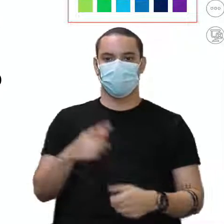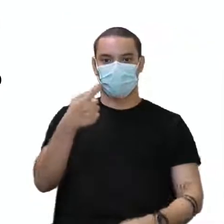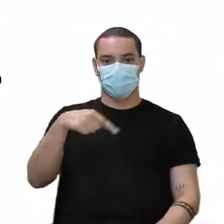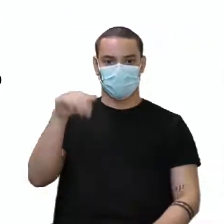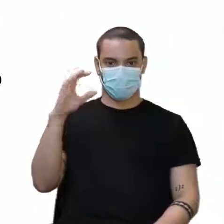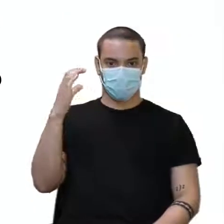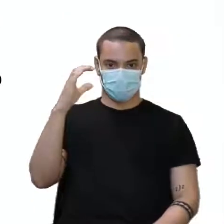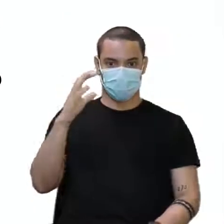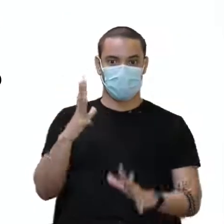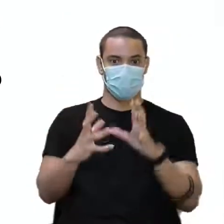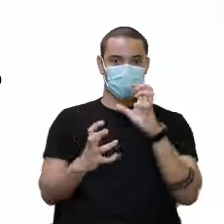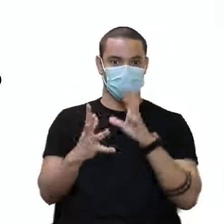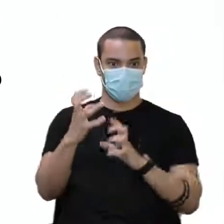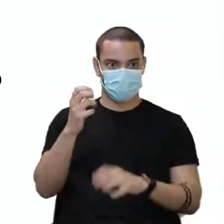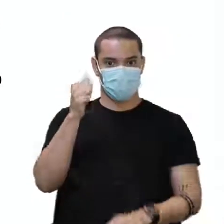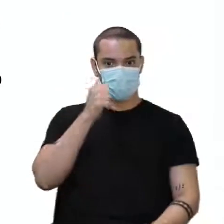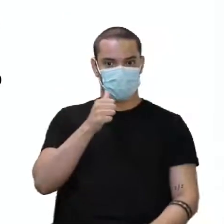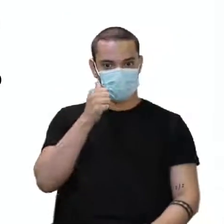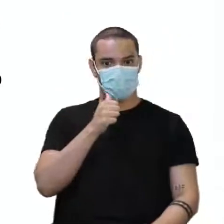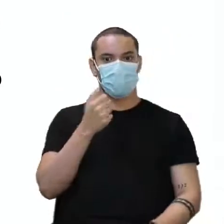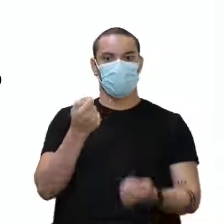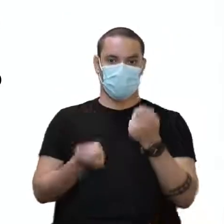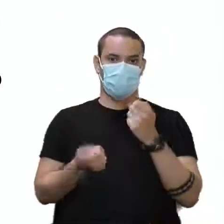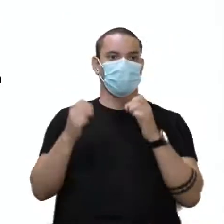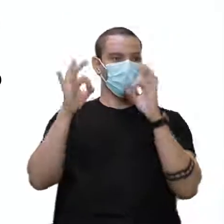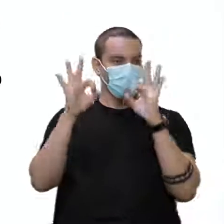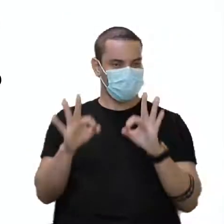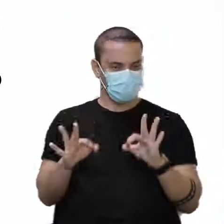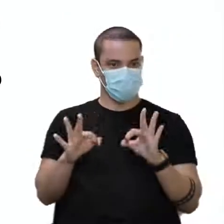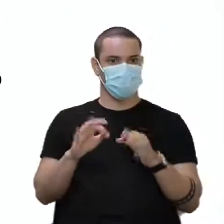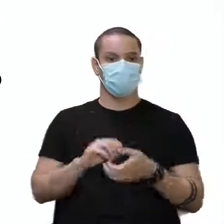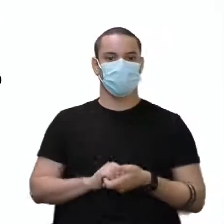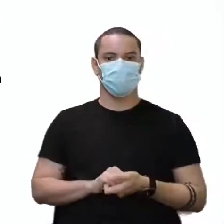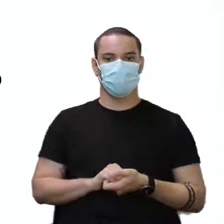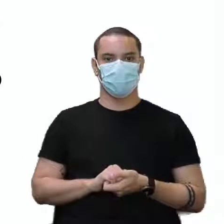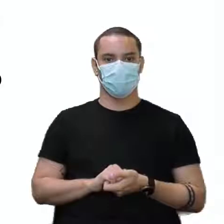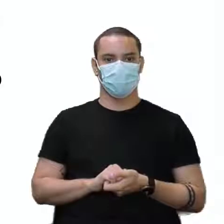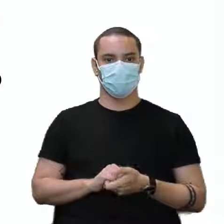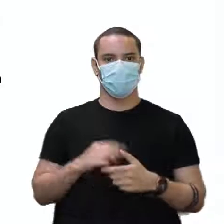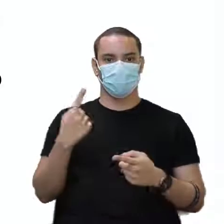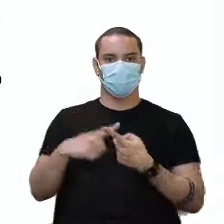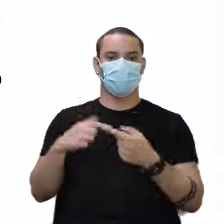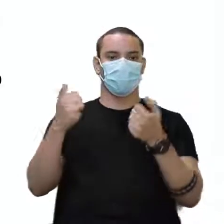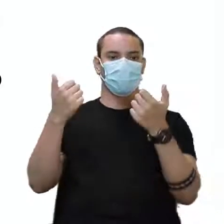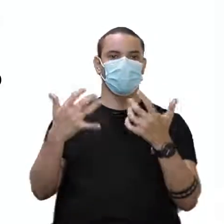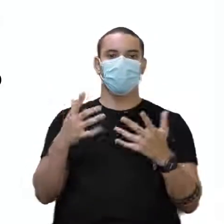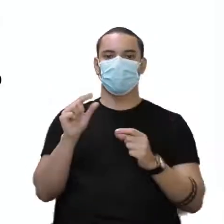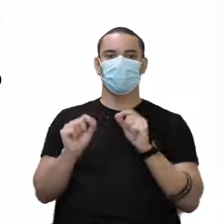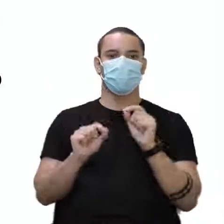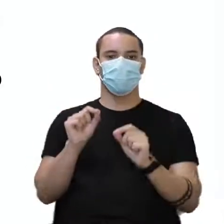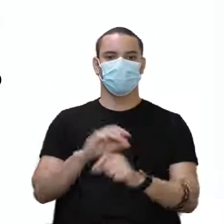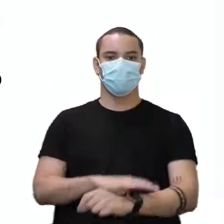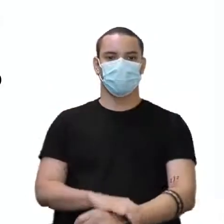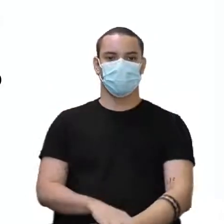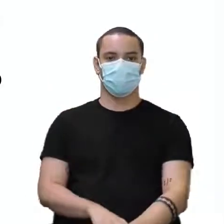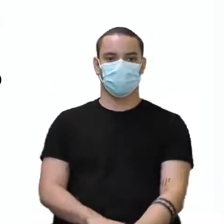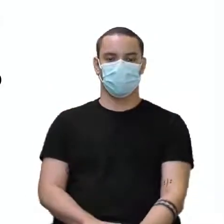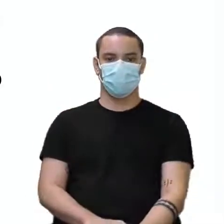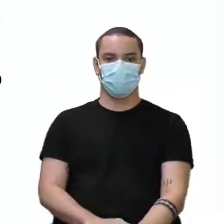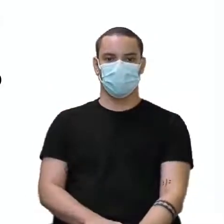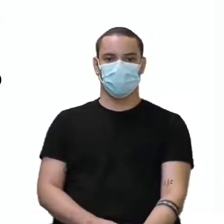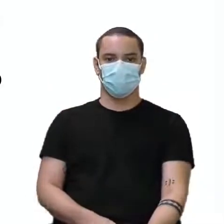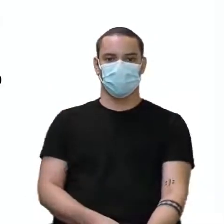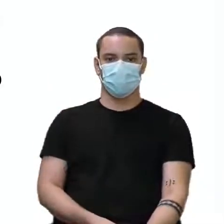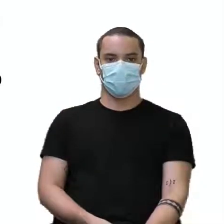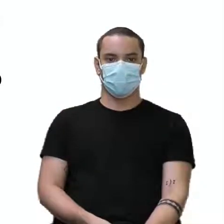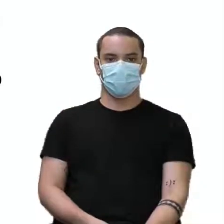a briga feminina com a balança está correta. Ela diz o seguinte. This scale shows 5 pounds extra. It